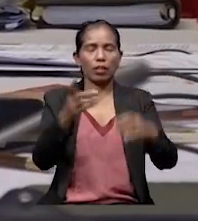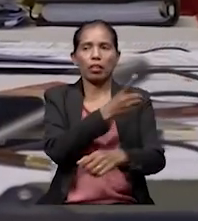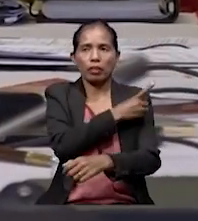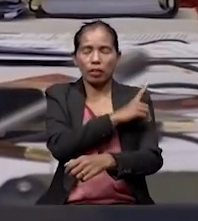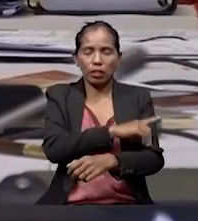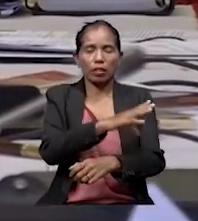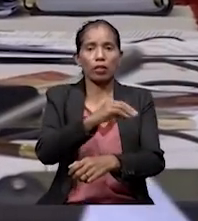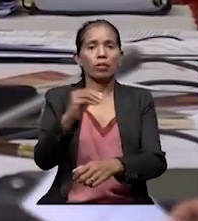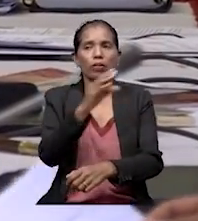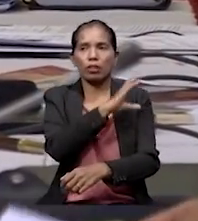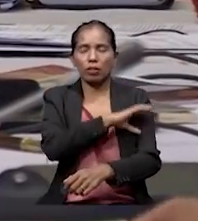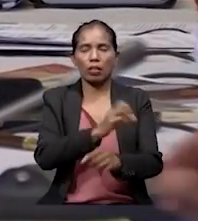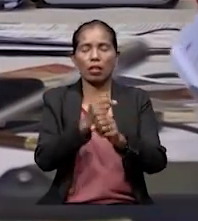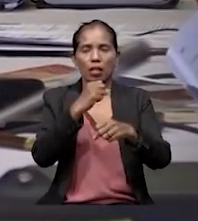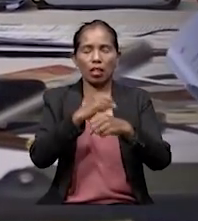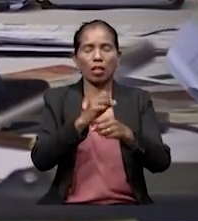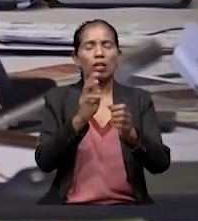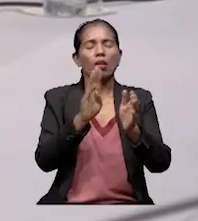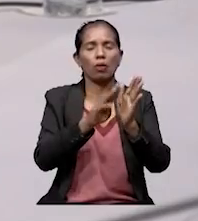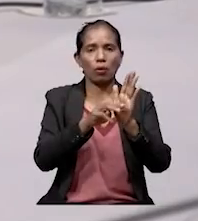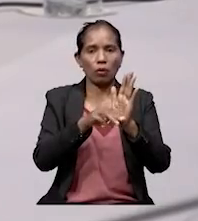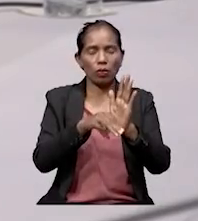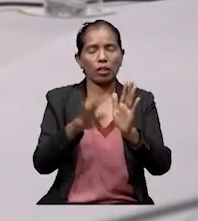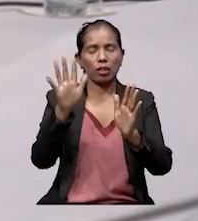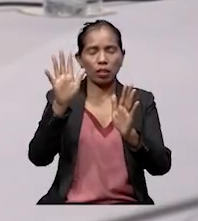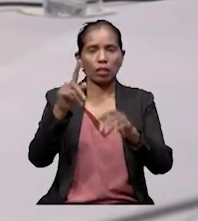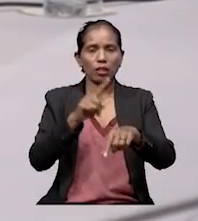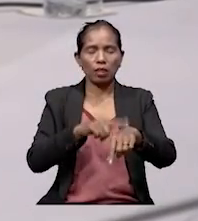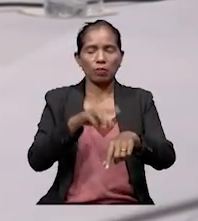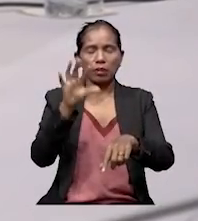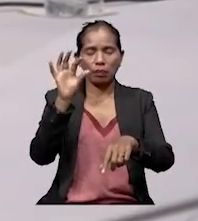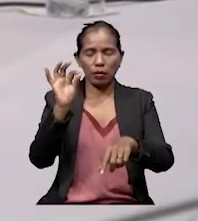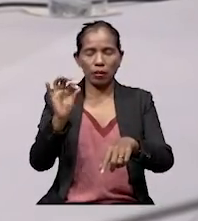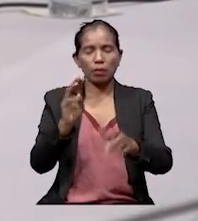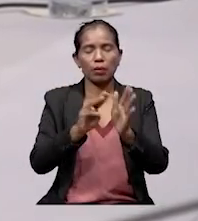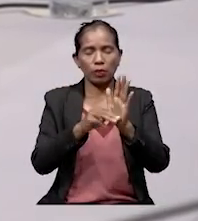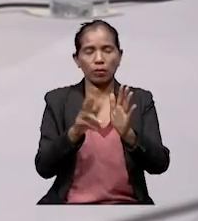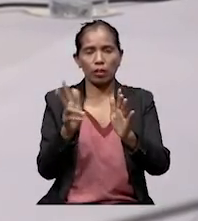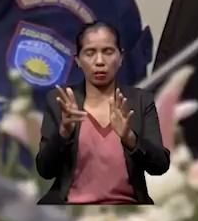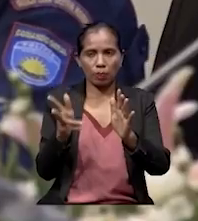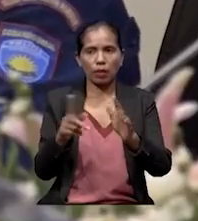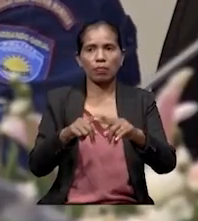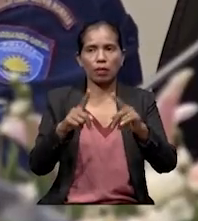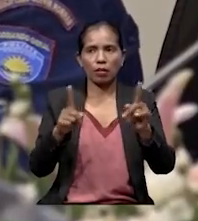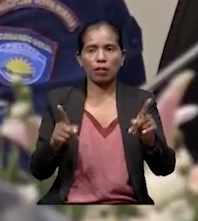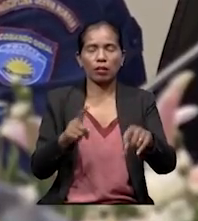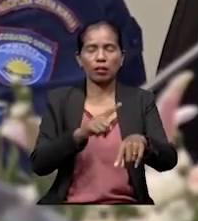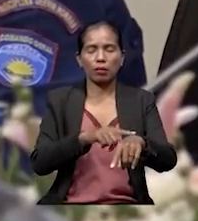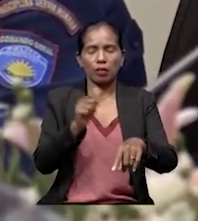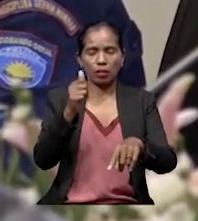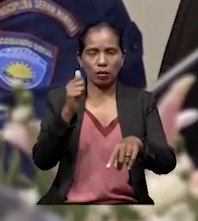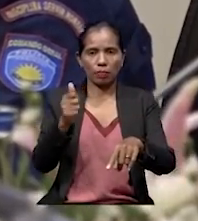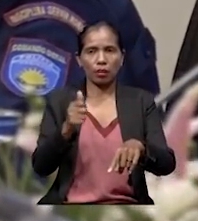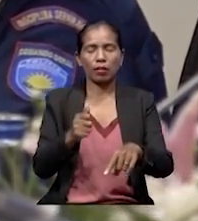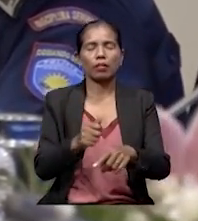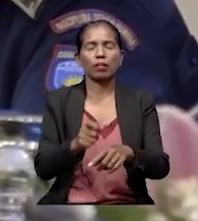e Segurança, halau durante horas lima resting, rahu se tuku sia, liu minuto todo nulo, mas foi em tuku sanulo liu,